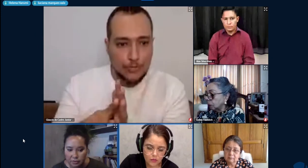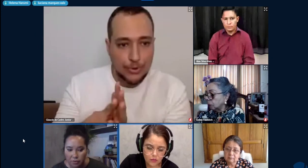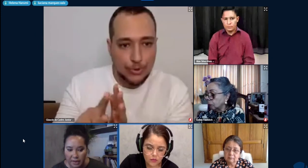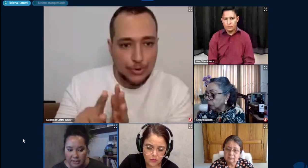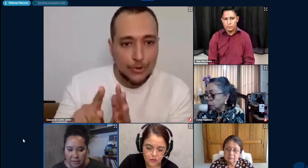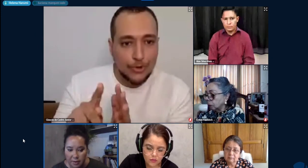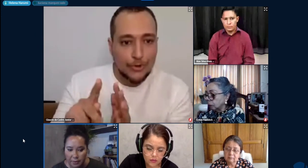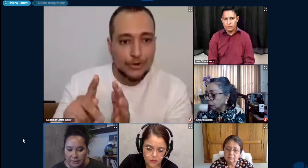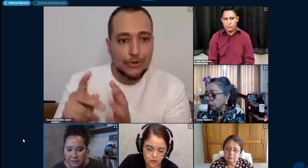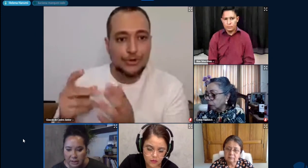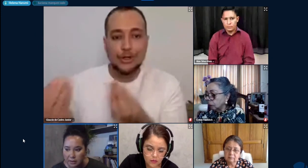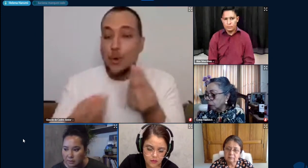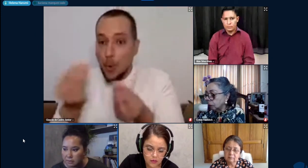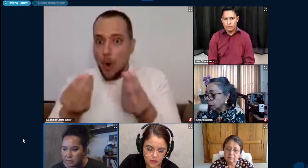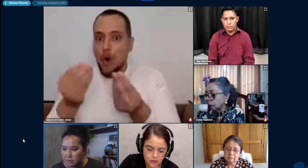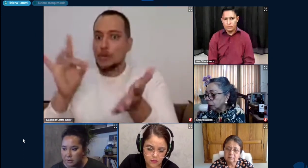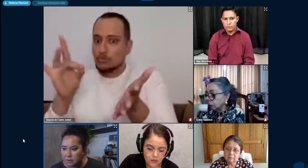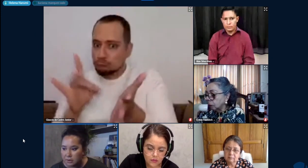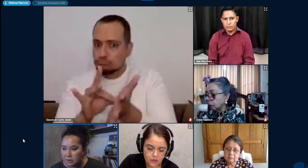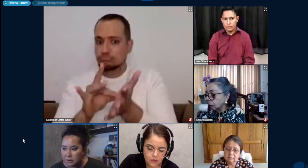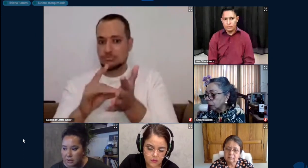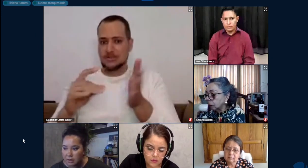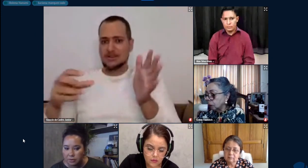estar atento com relação à posição